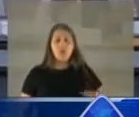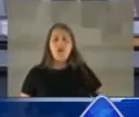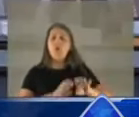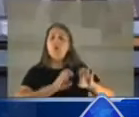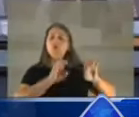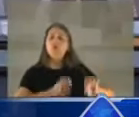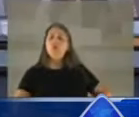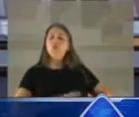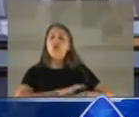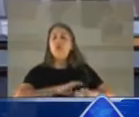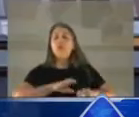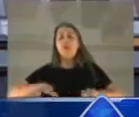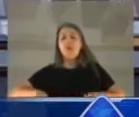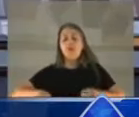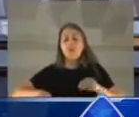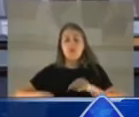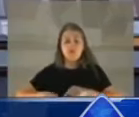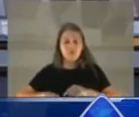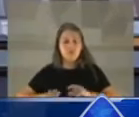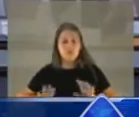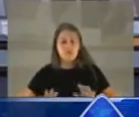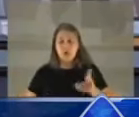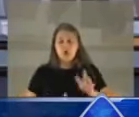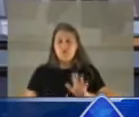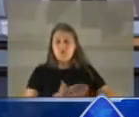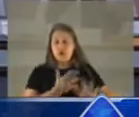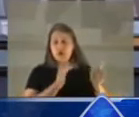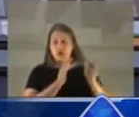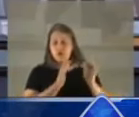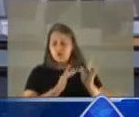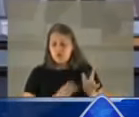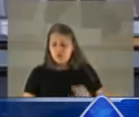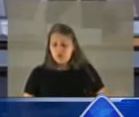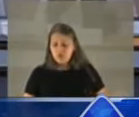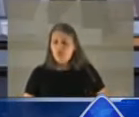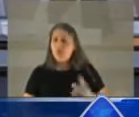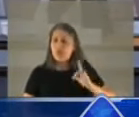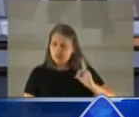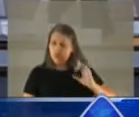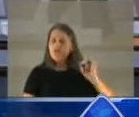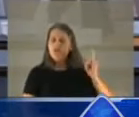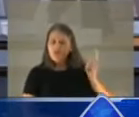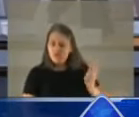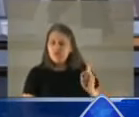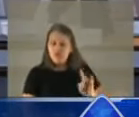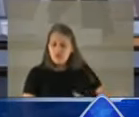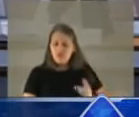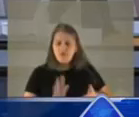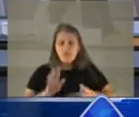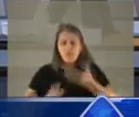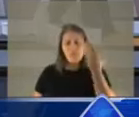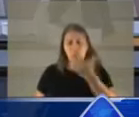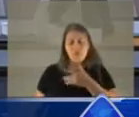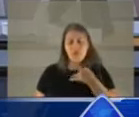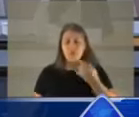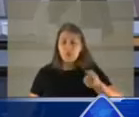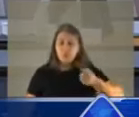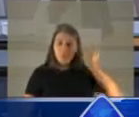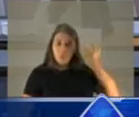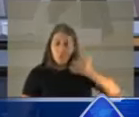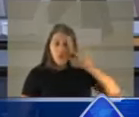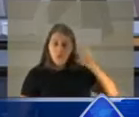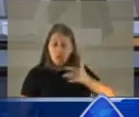estrutura paralela, um governo Sim, paralelo então, eu não tive contato. que existe efetivamente e foi comprovado aqui Eu, pelo senador. depoimento de